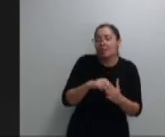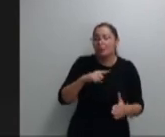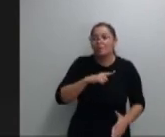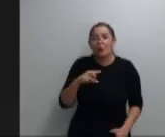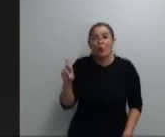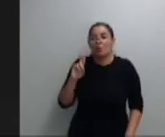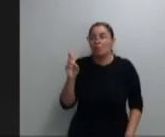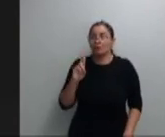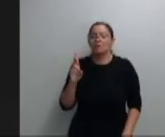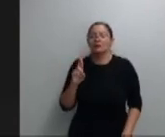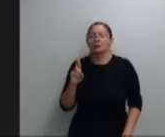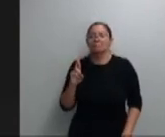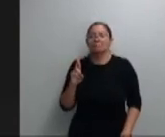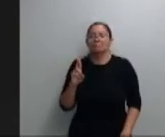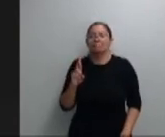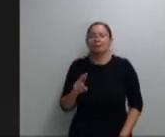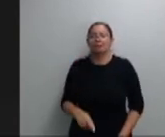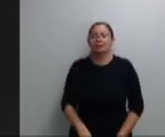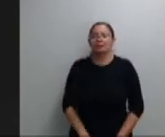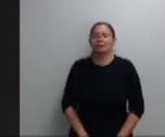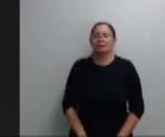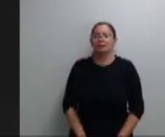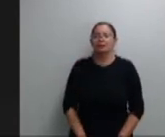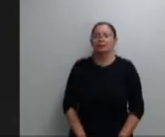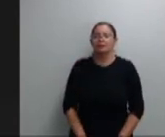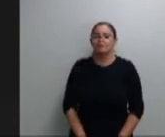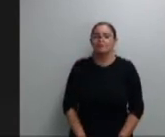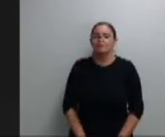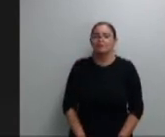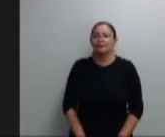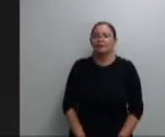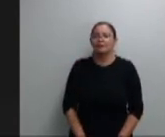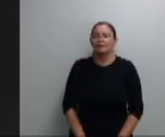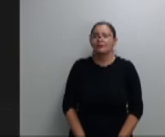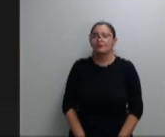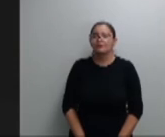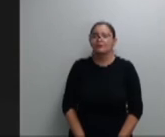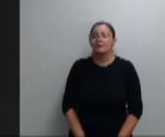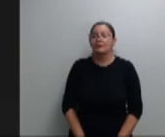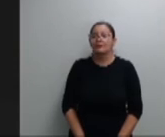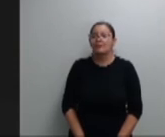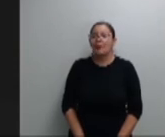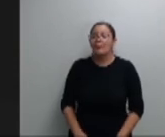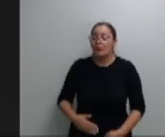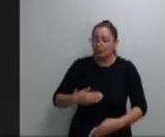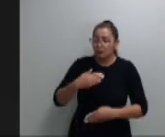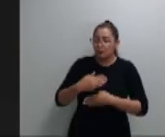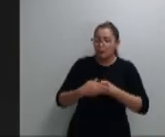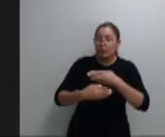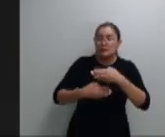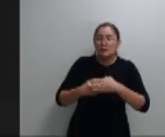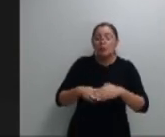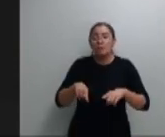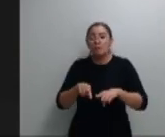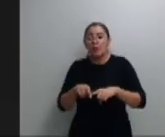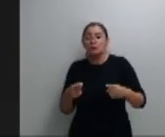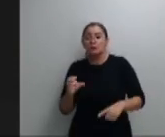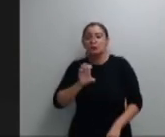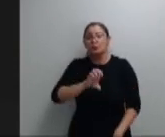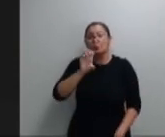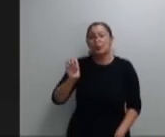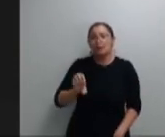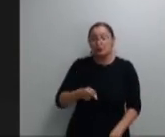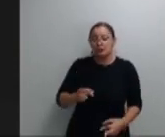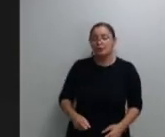adotada se puder ser utilizada como instrumento para alcançar mencionado o desenvolvimento portanto a intervenção do Estado sempre que servir